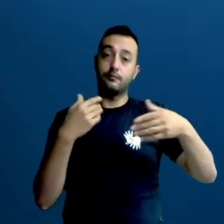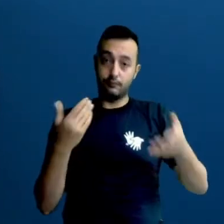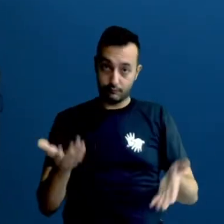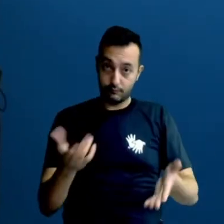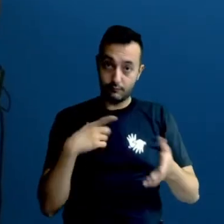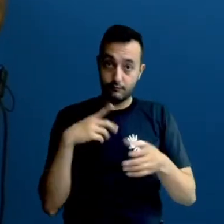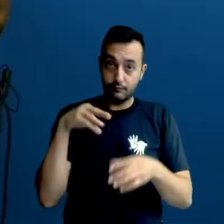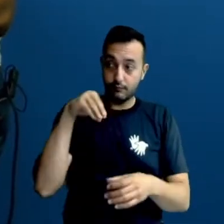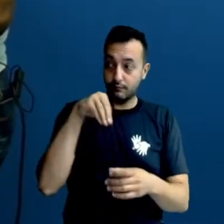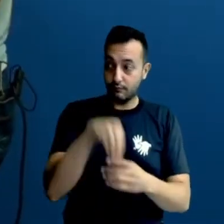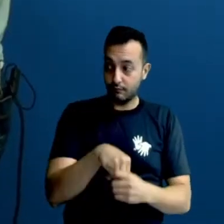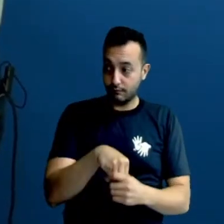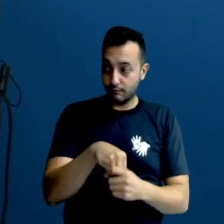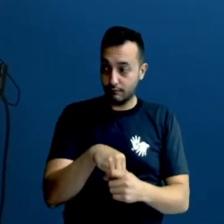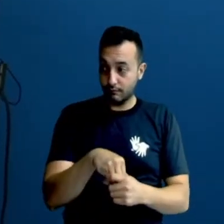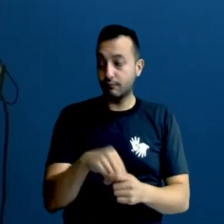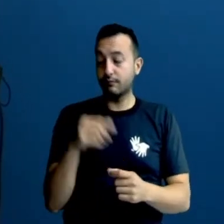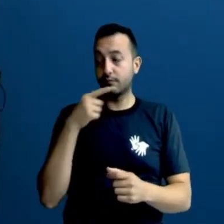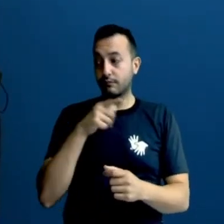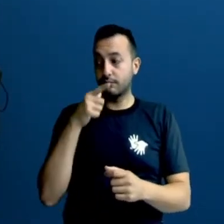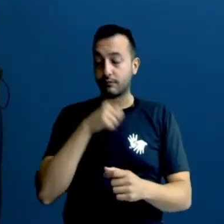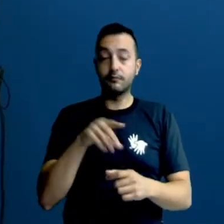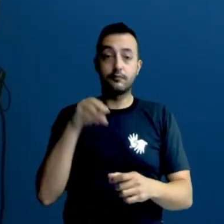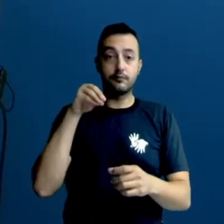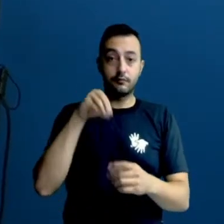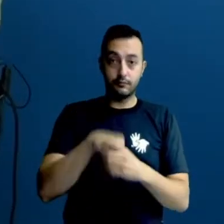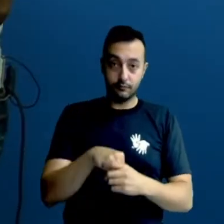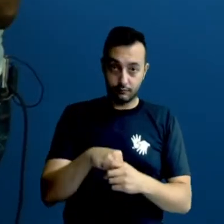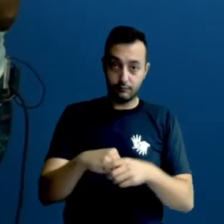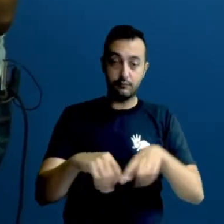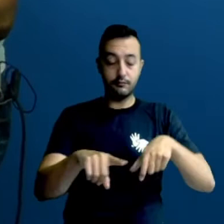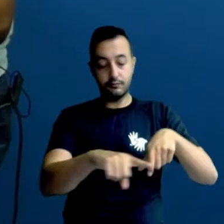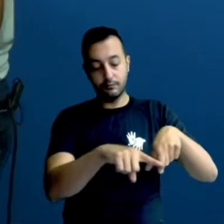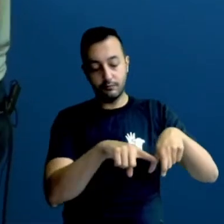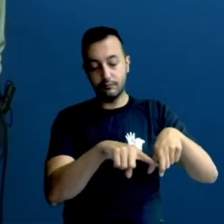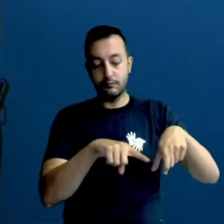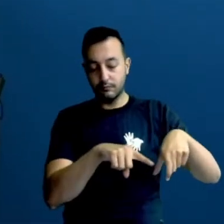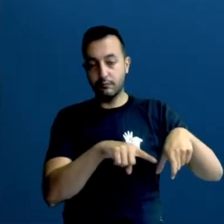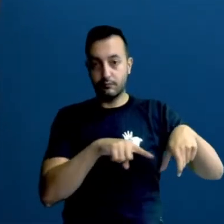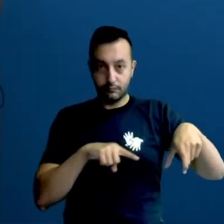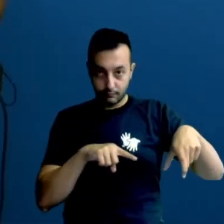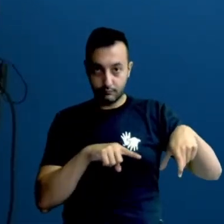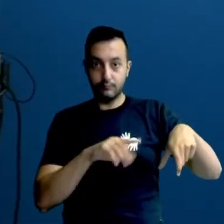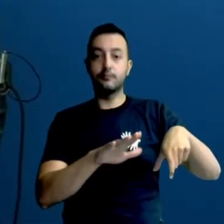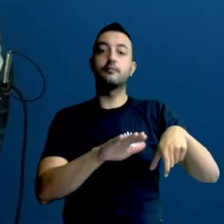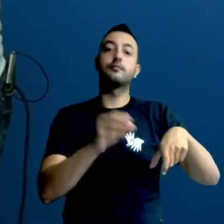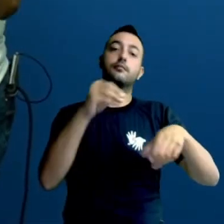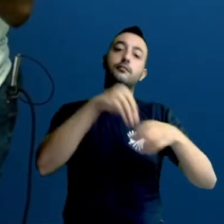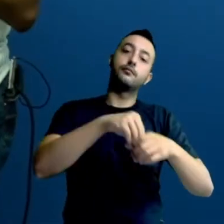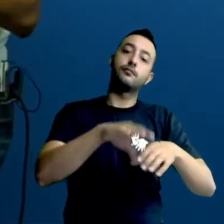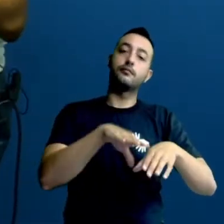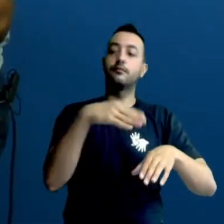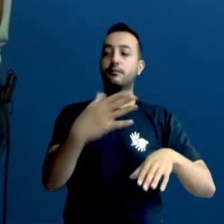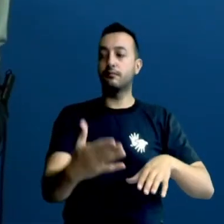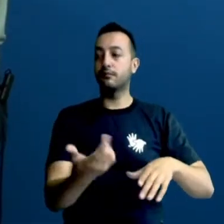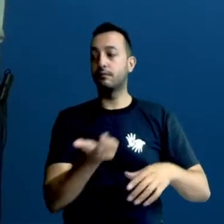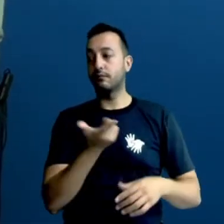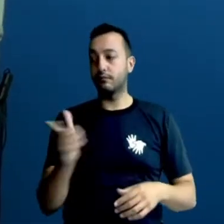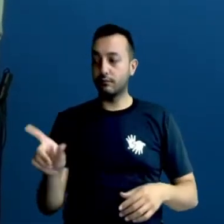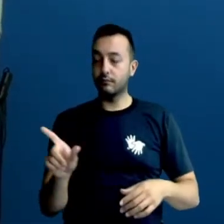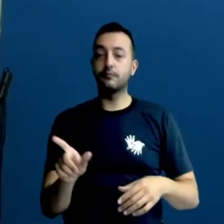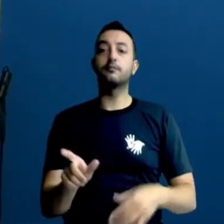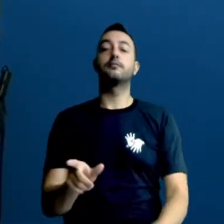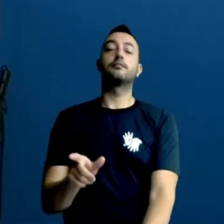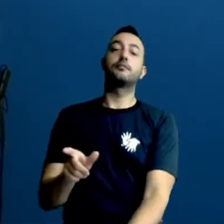região interna, né, que fica entre os segmentos de reta, não é uma região fechada, e a parte de fora. O polígono